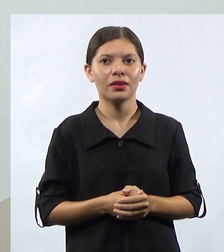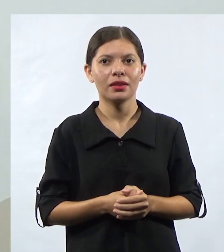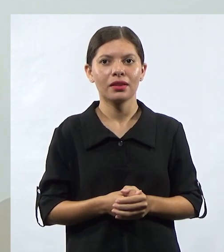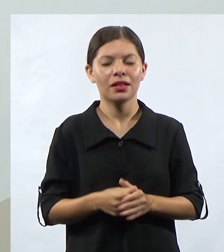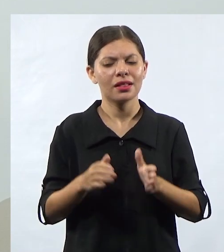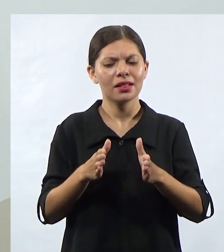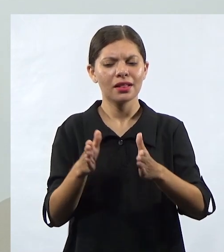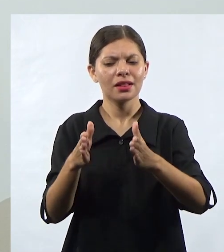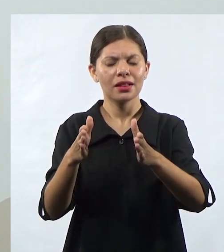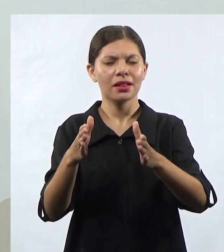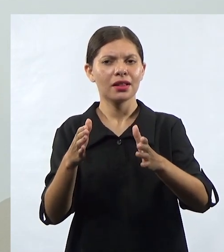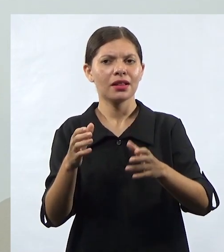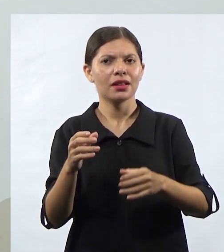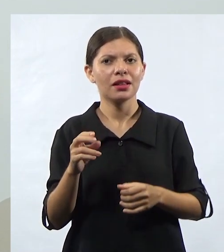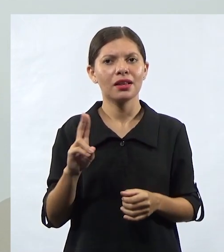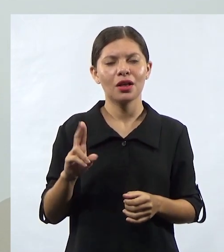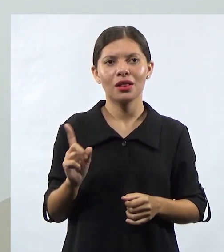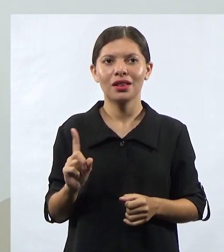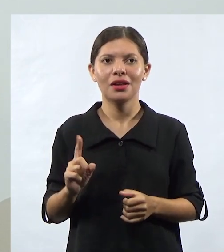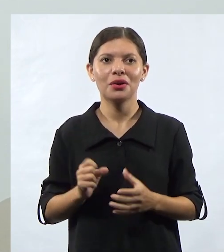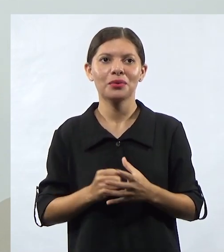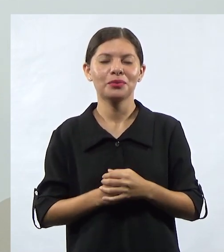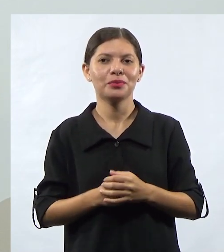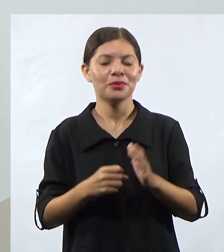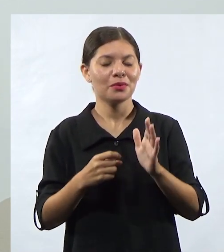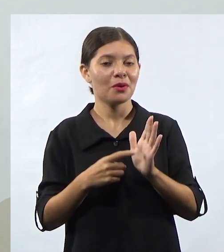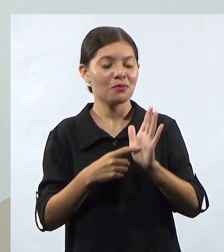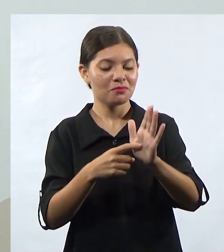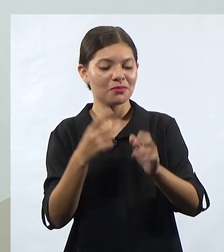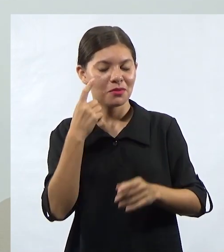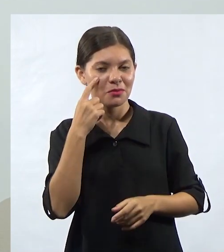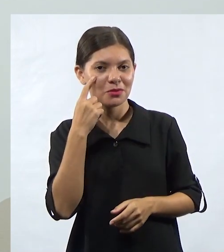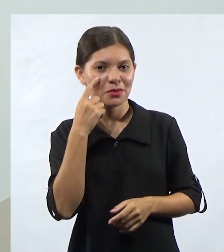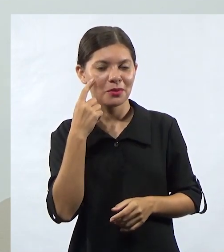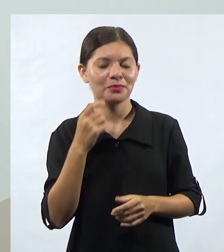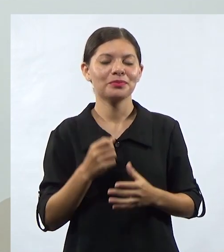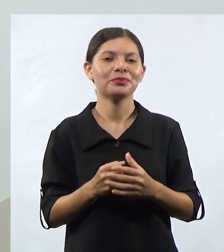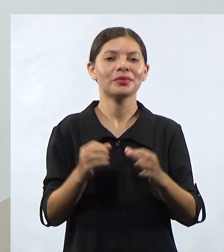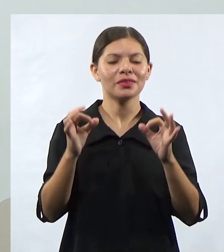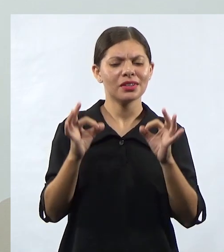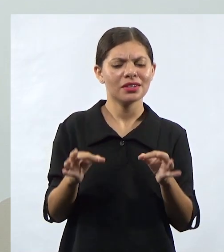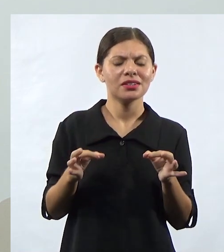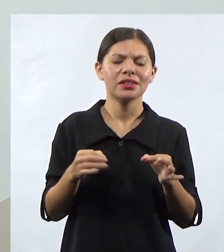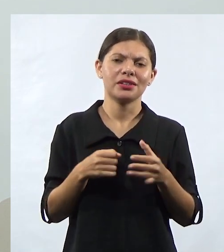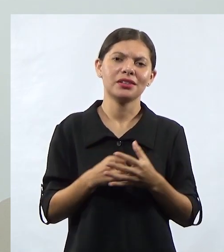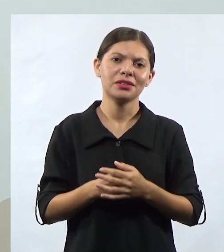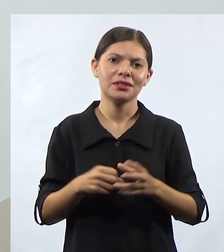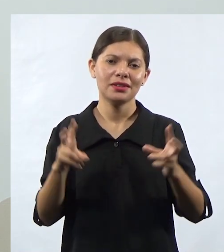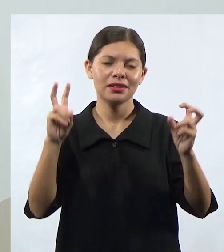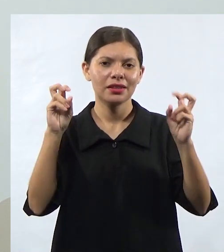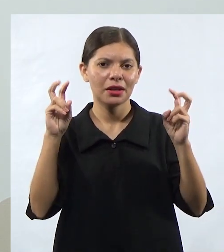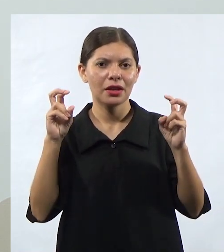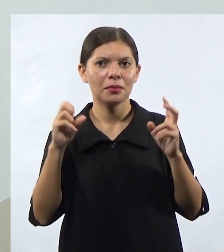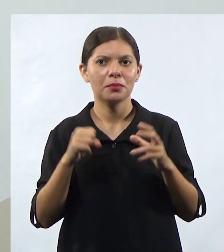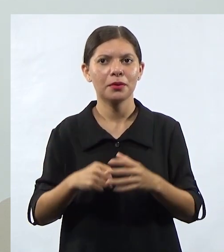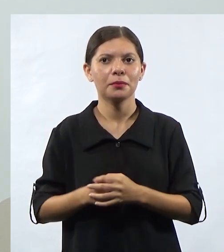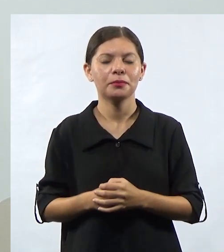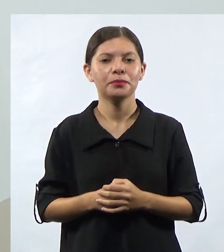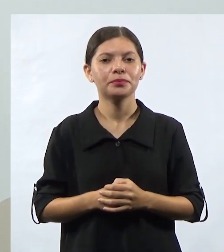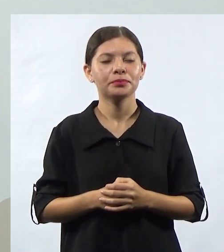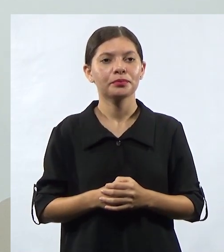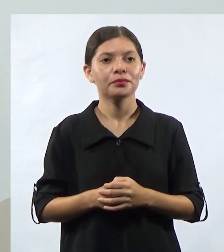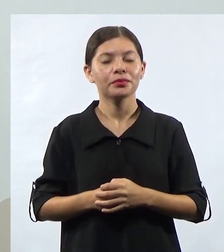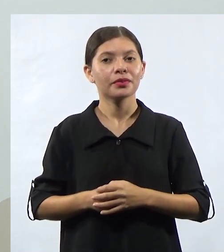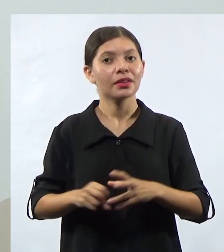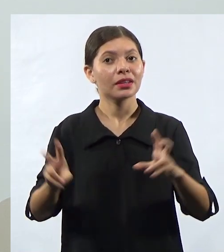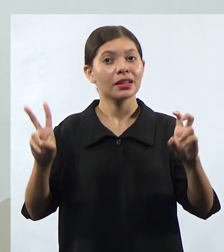está no caminho? Será que o Saulo está no caminho? Vamos ver, né? Será que ele está? É justamente isso. Você tem que definir o tema. E esse tema,